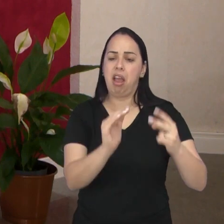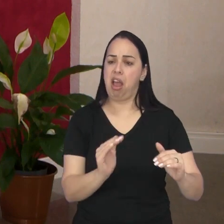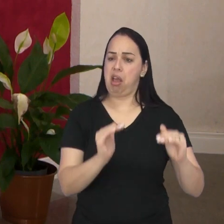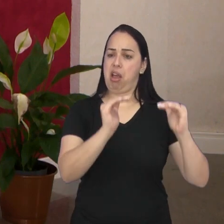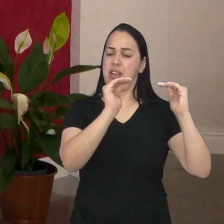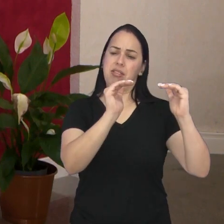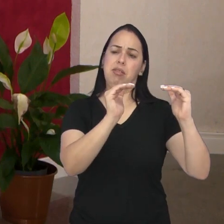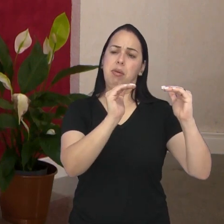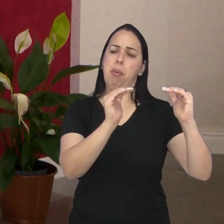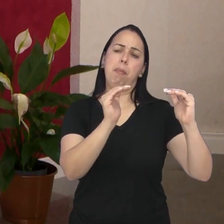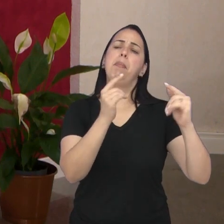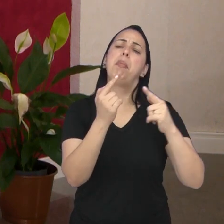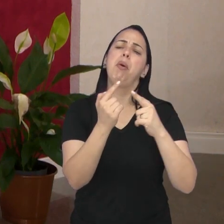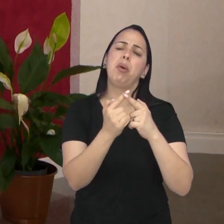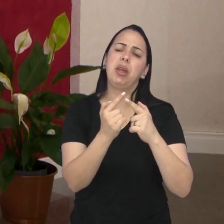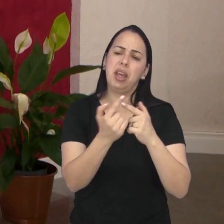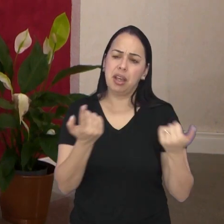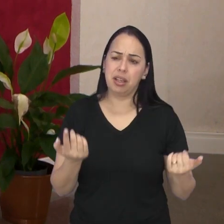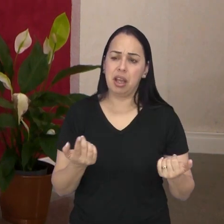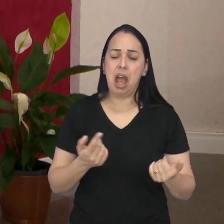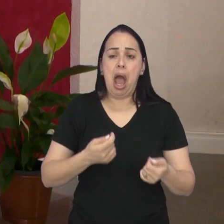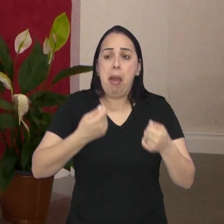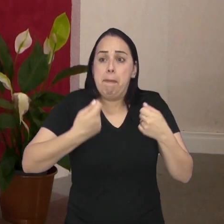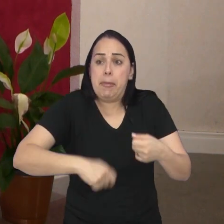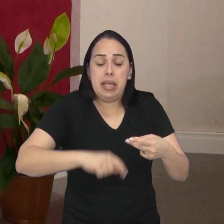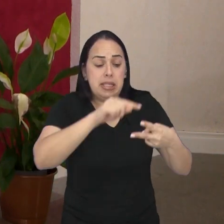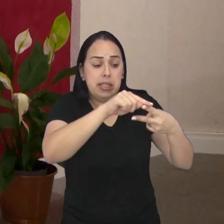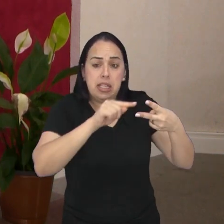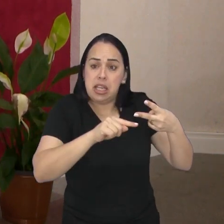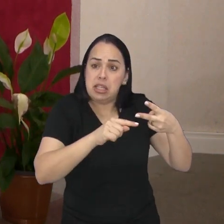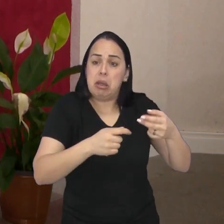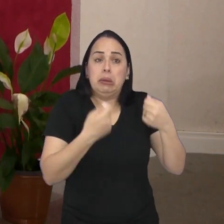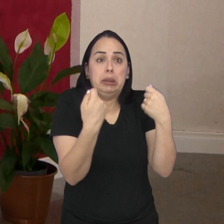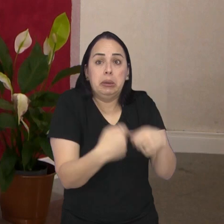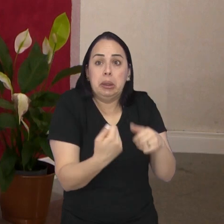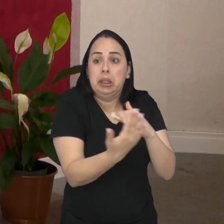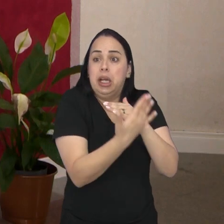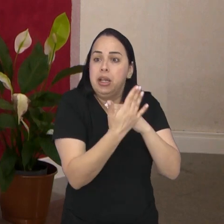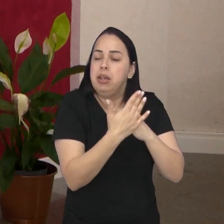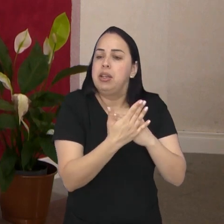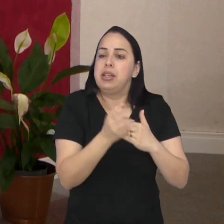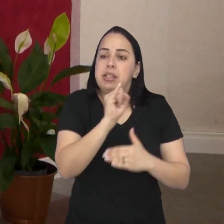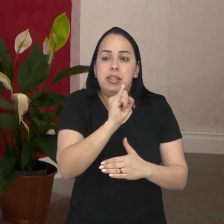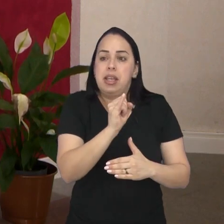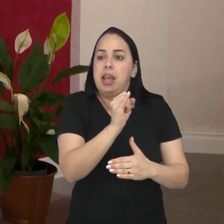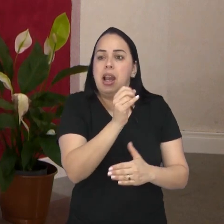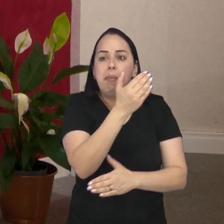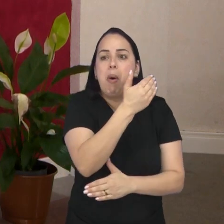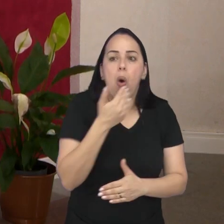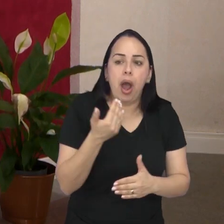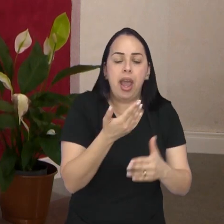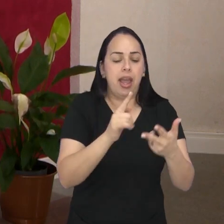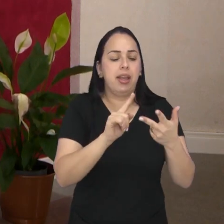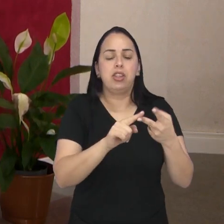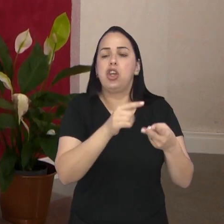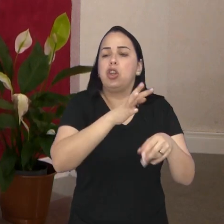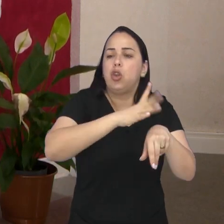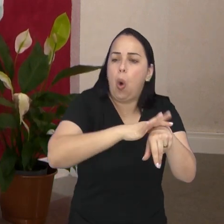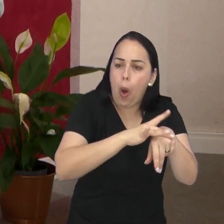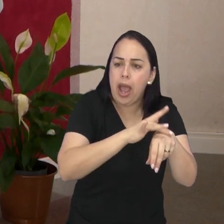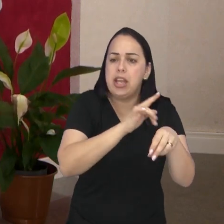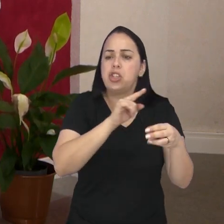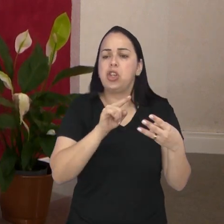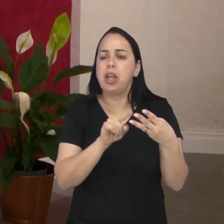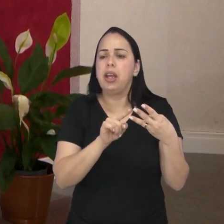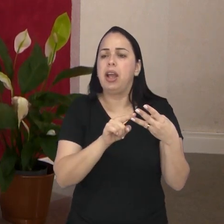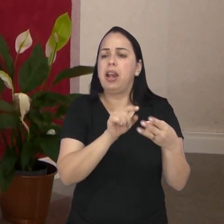de superior, numa posição de que eu preciso dessa pessoa, eu necessito dele? O que vai ser de mim se ele ficou doente? O que vai ser de mim